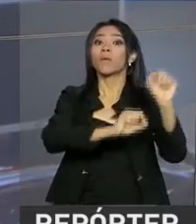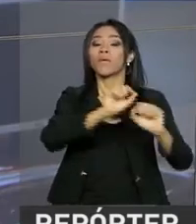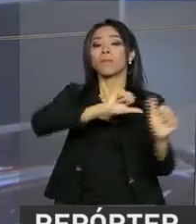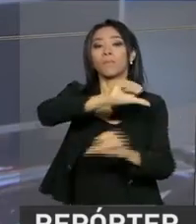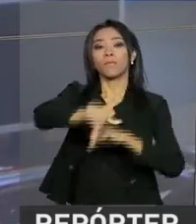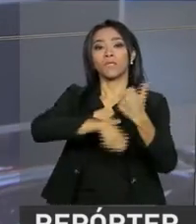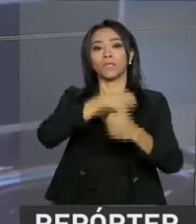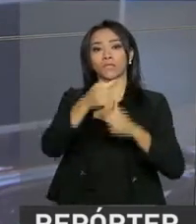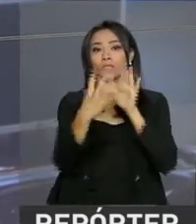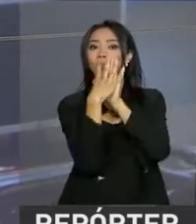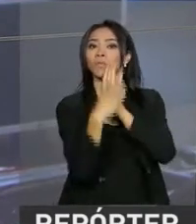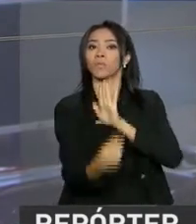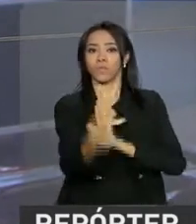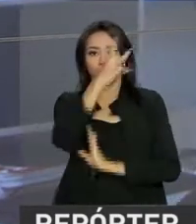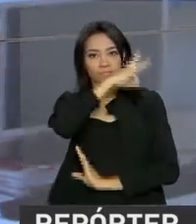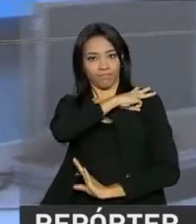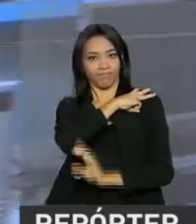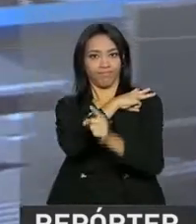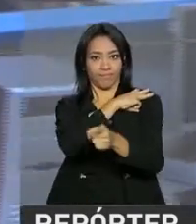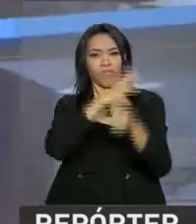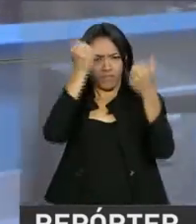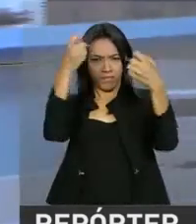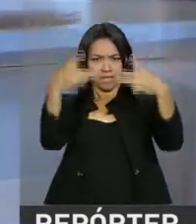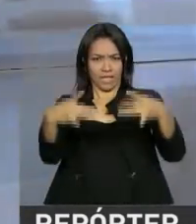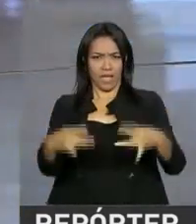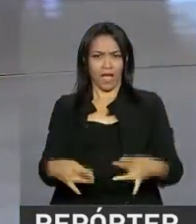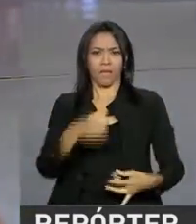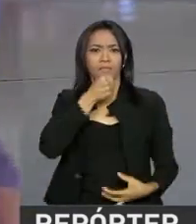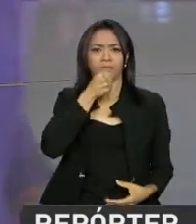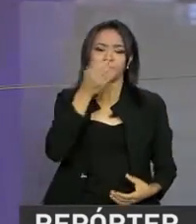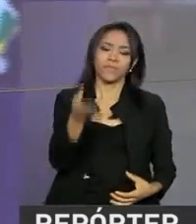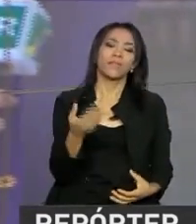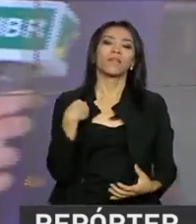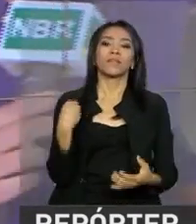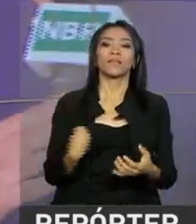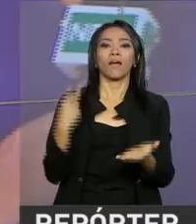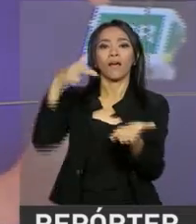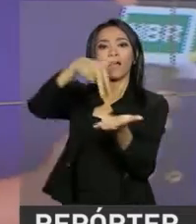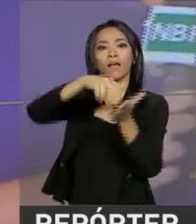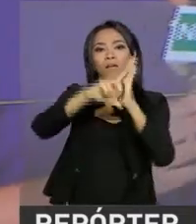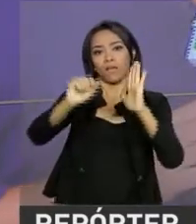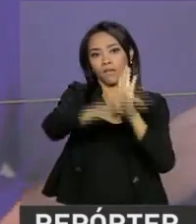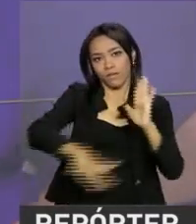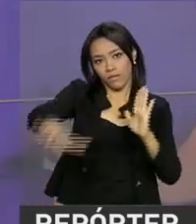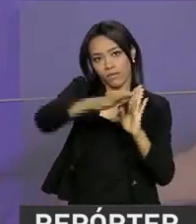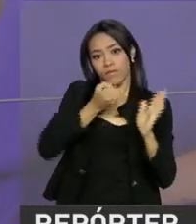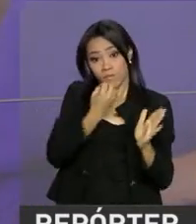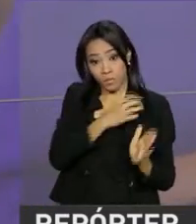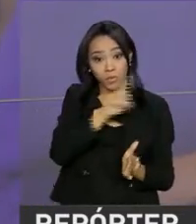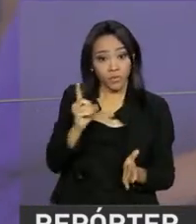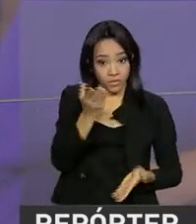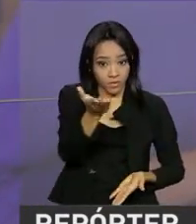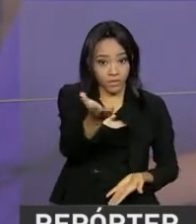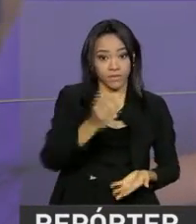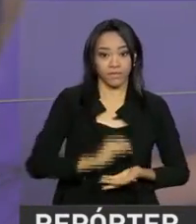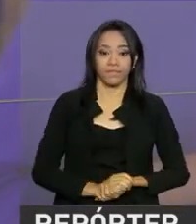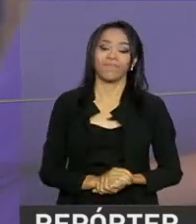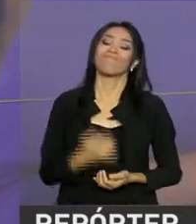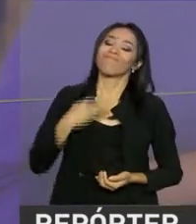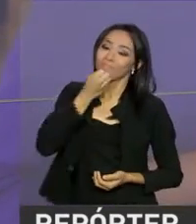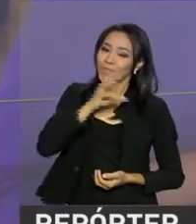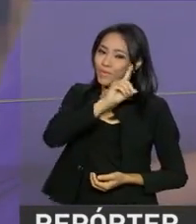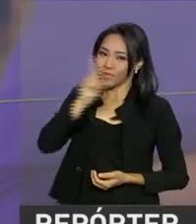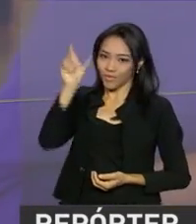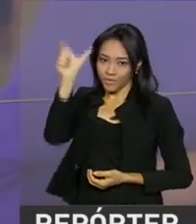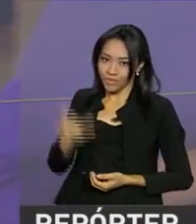ensino médio vamos saber os detalhes ao vivo com a repórter país há dias que está no palácio do planalto e thaíssa bom dia pra você band renata